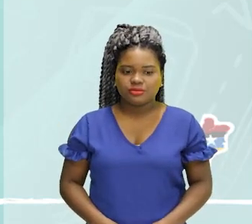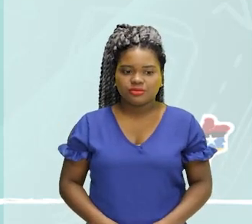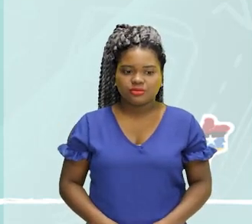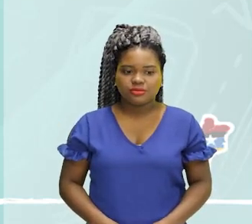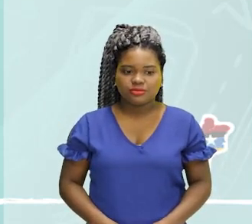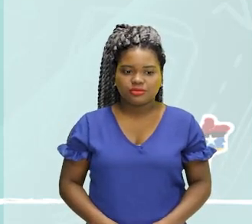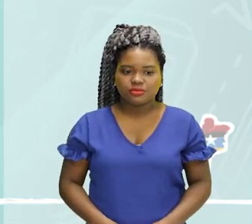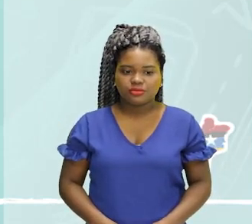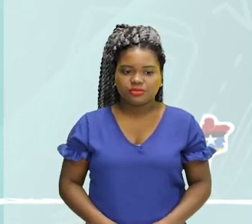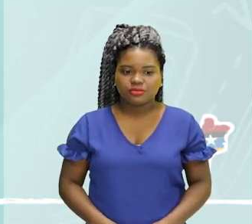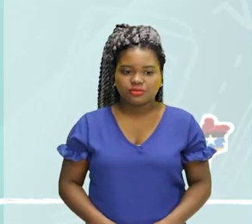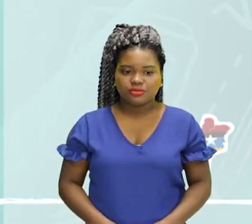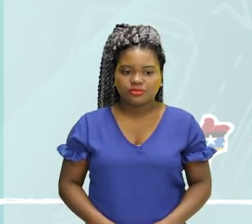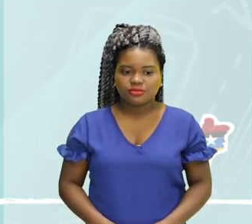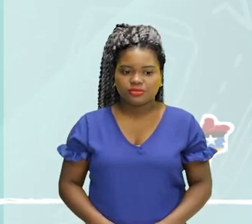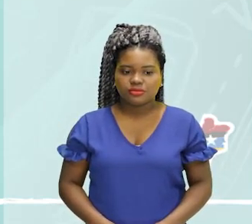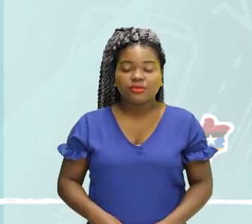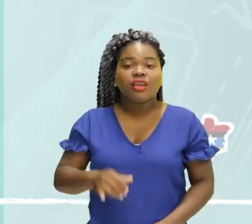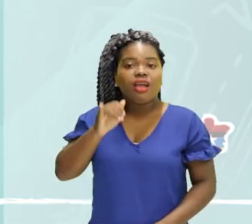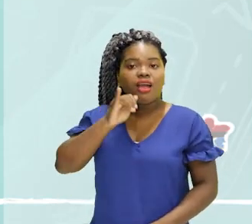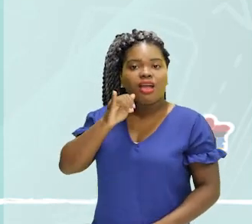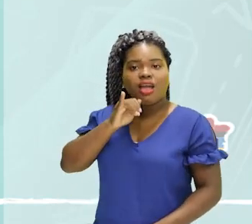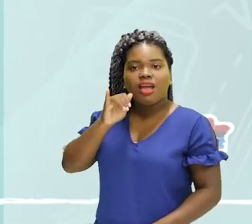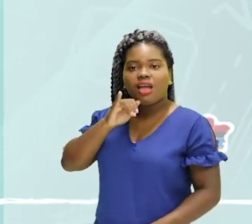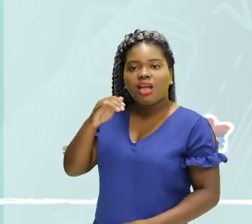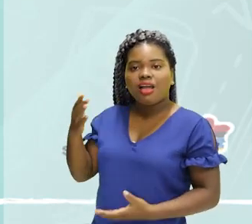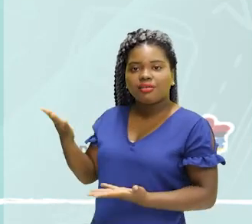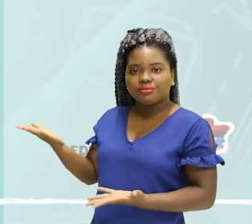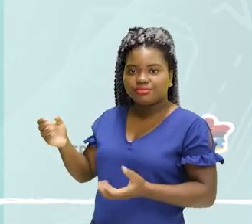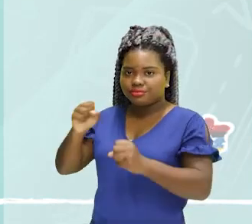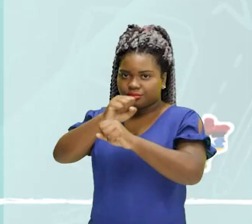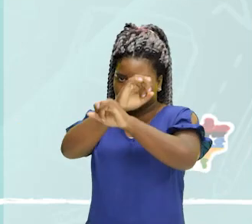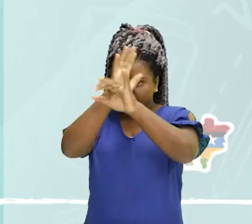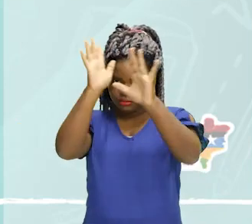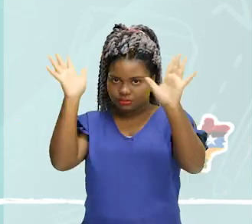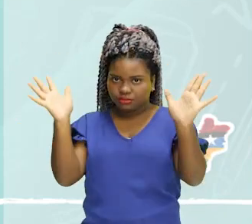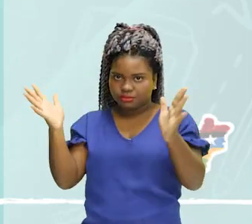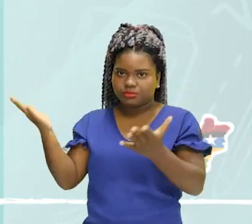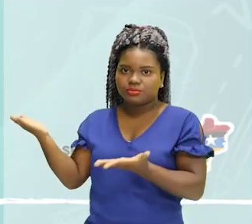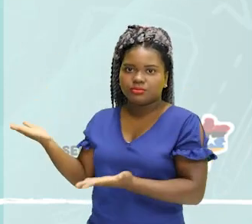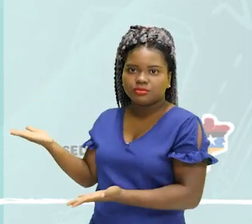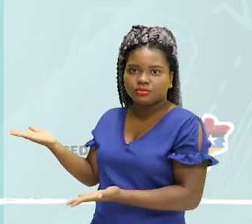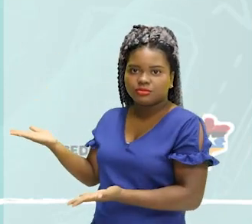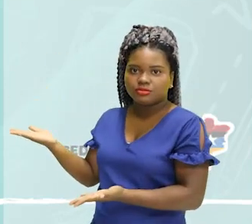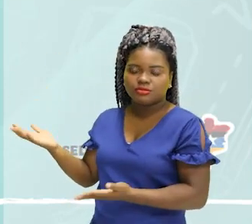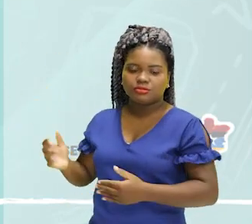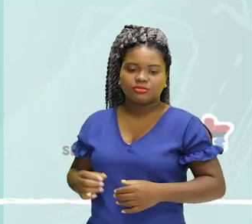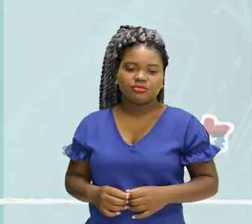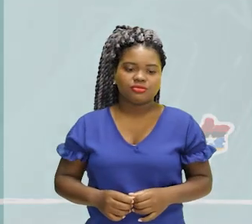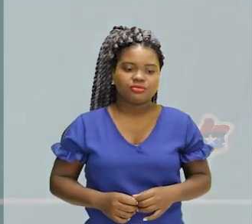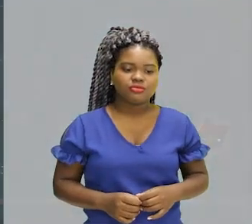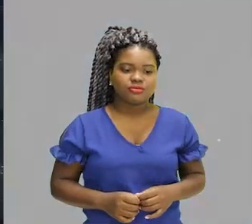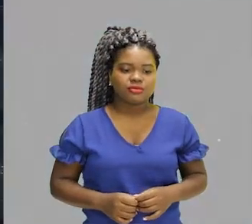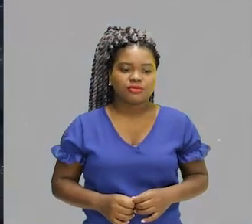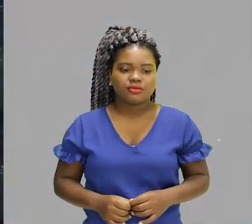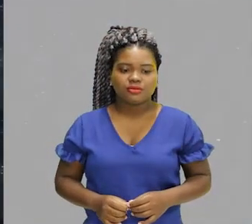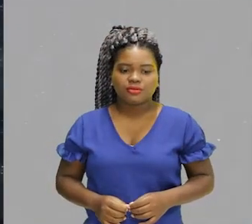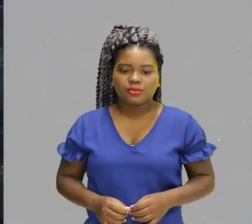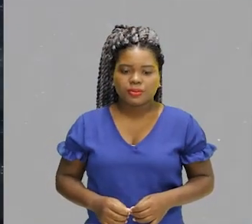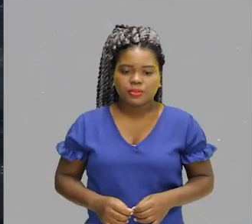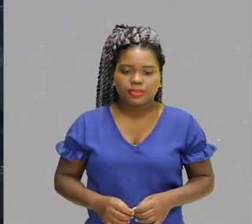aos poucos. Vamos ver no exemplo. Camila va mejorando su comportamiento, aunque